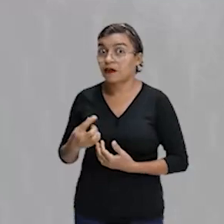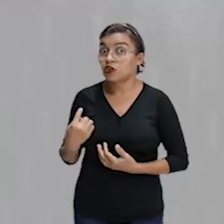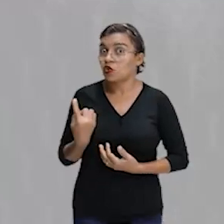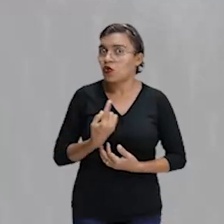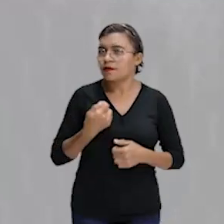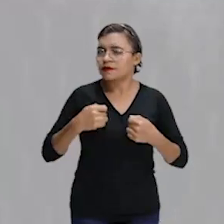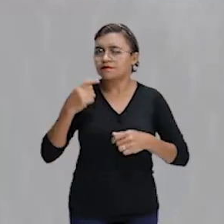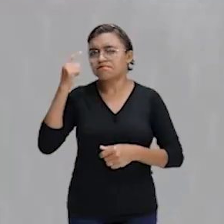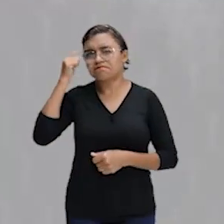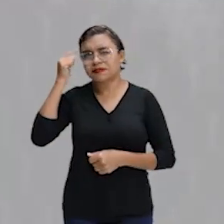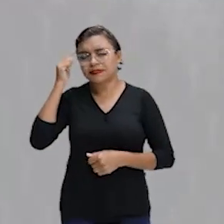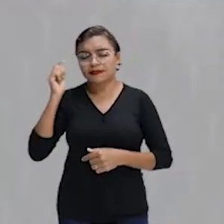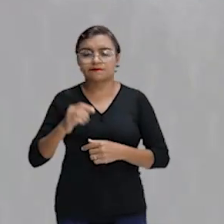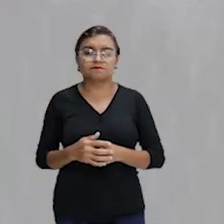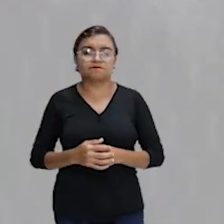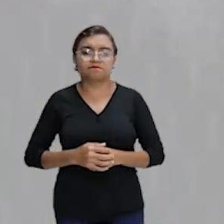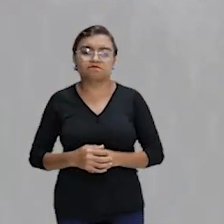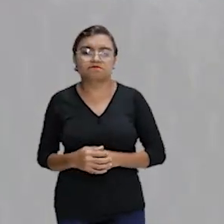pouquinho?